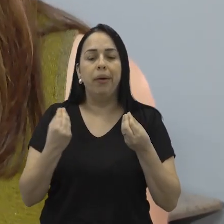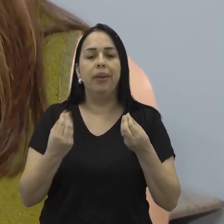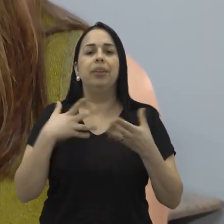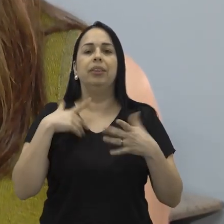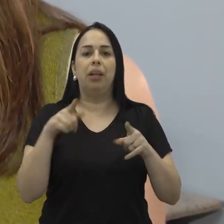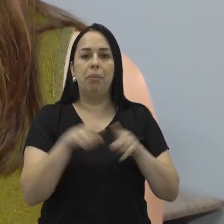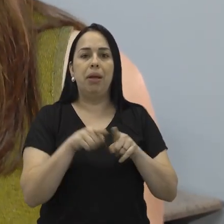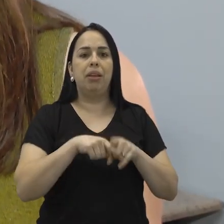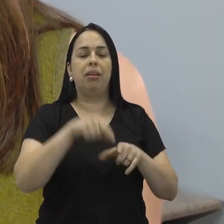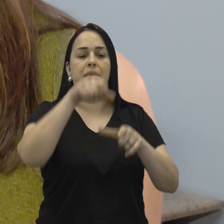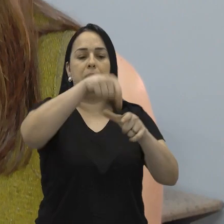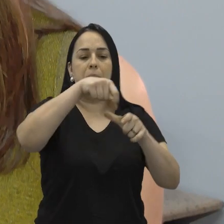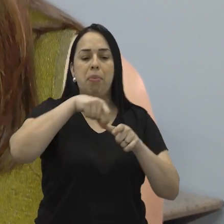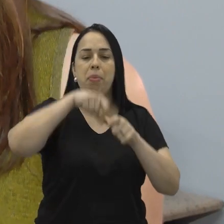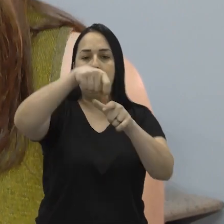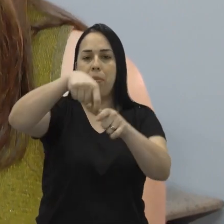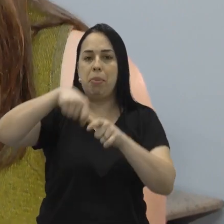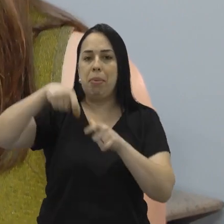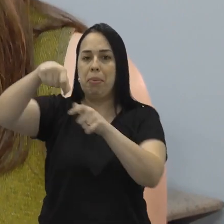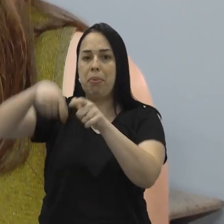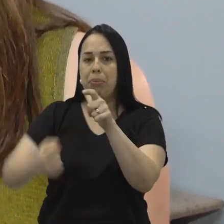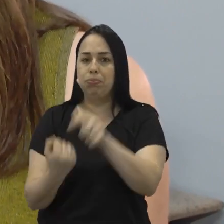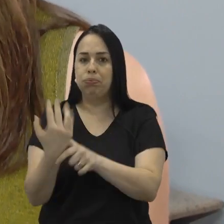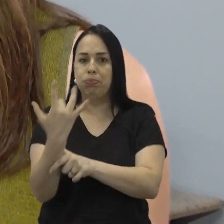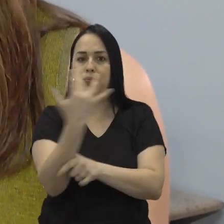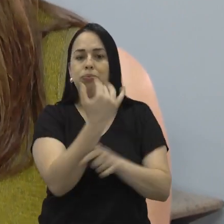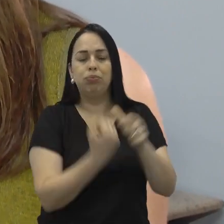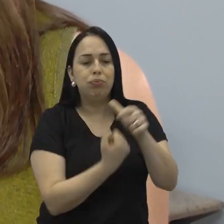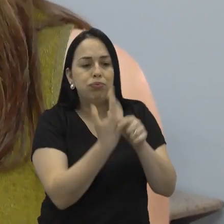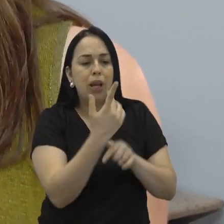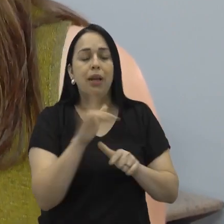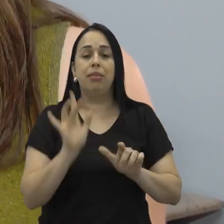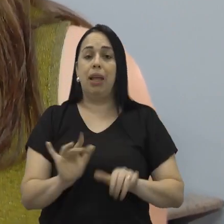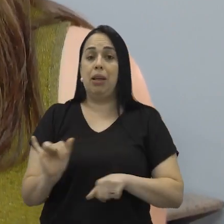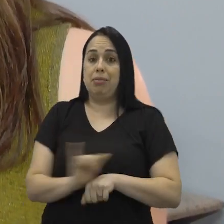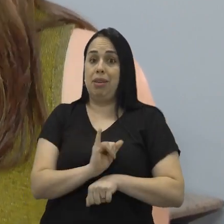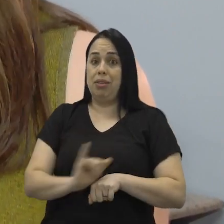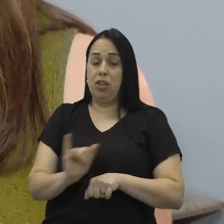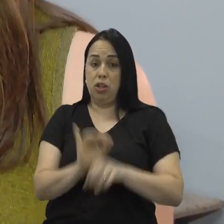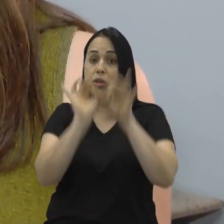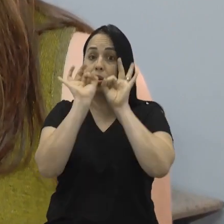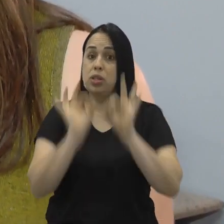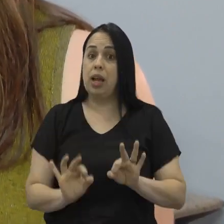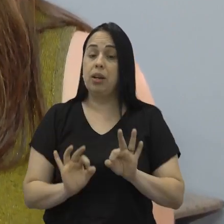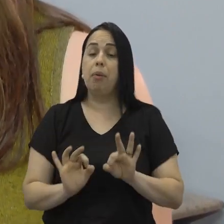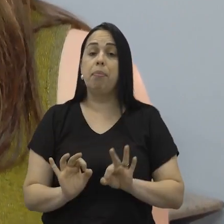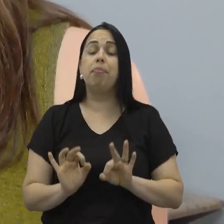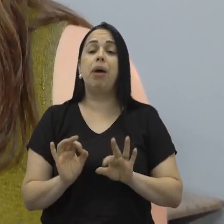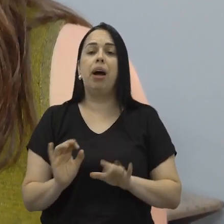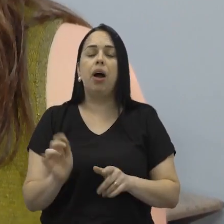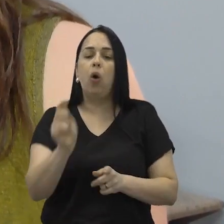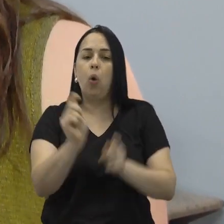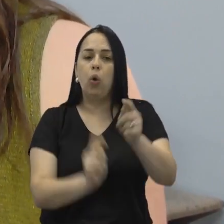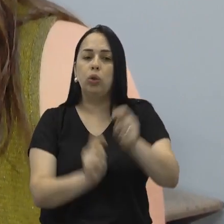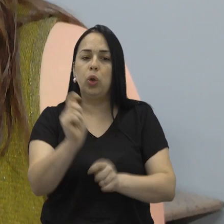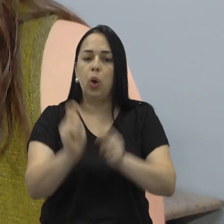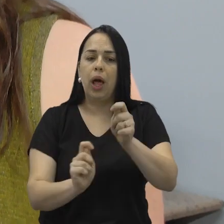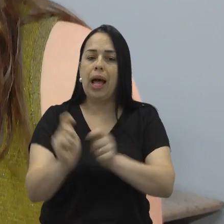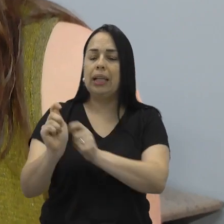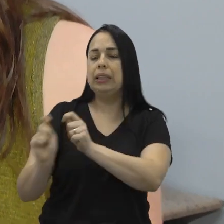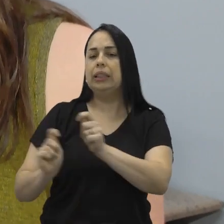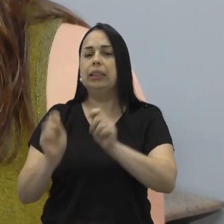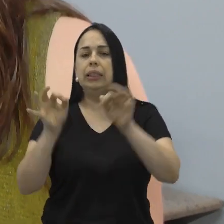cadeia produtiva, nos sistemas alimentares de produção de alimentos, que é onde a gente tem medidas mais eficazes para controlar